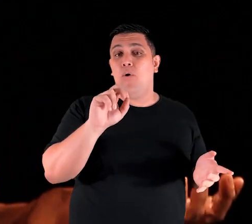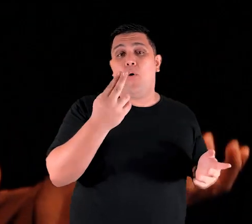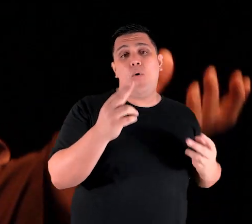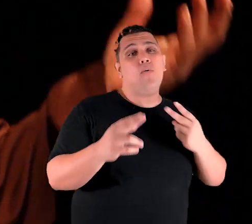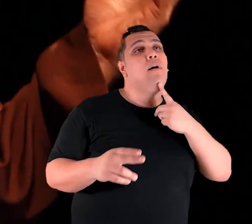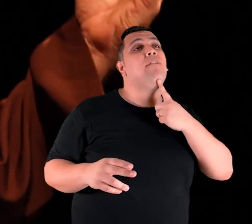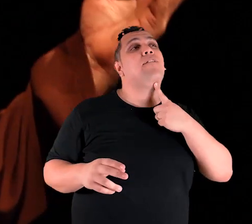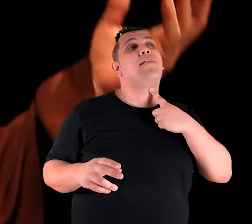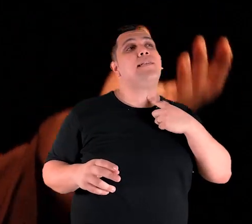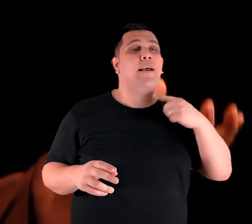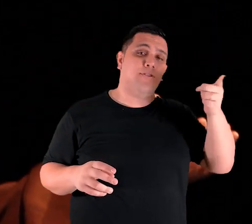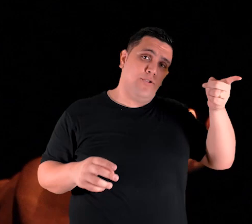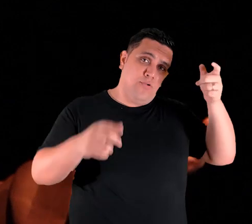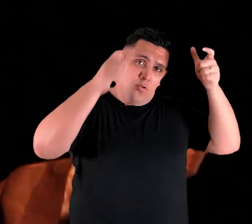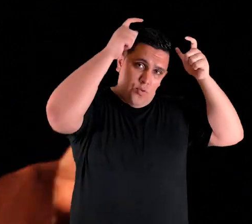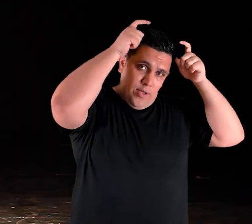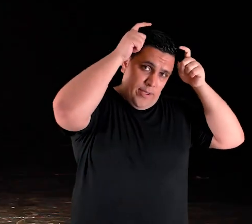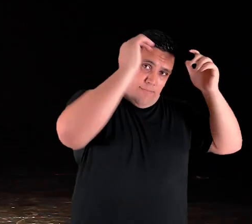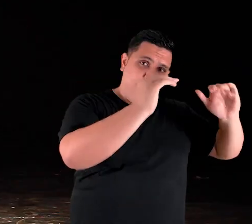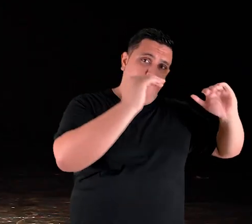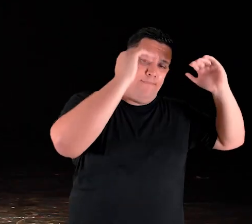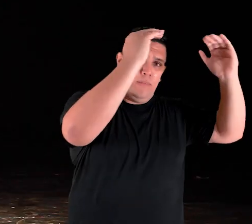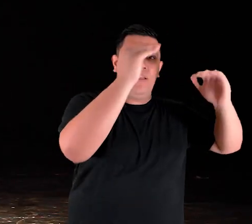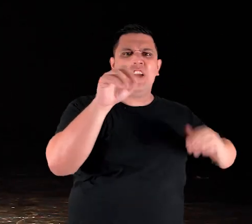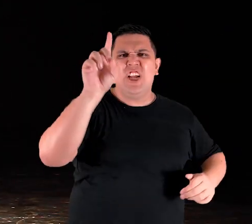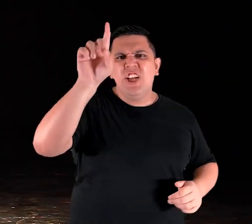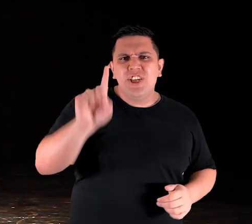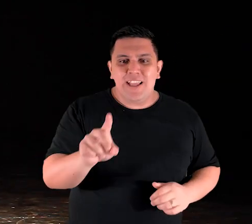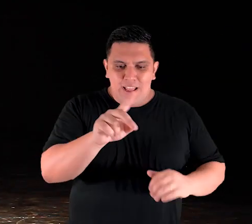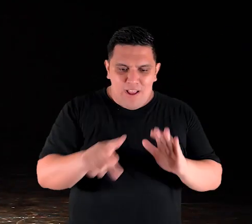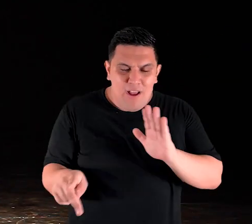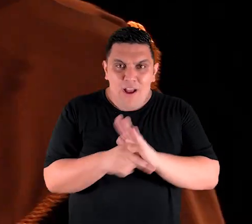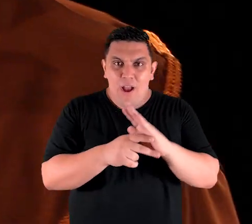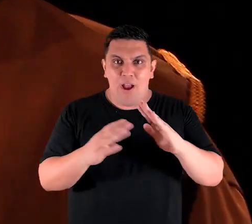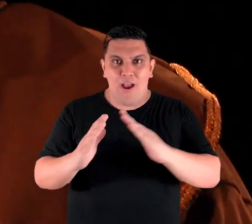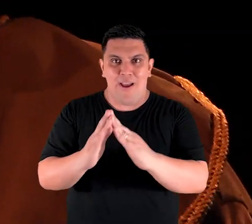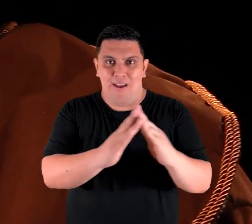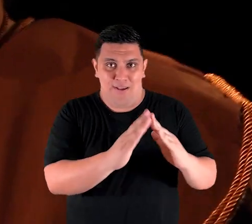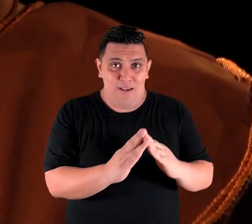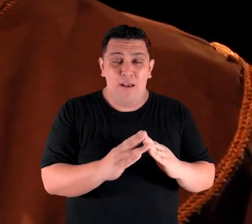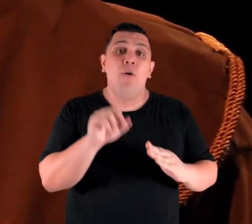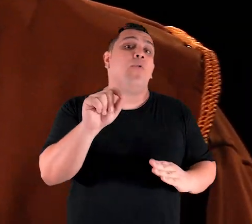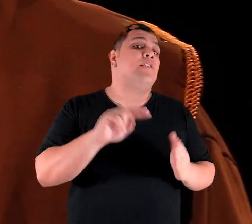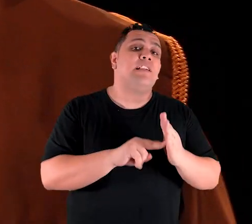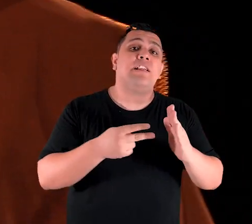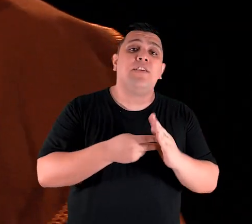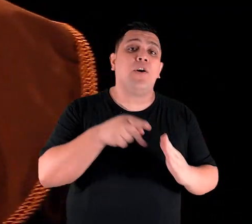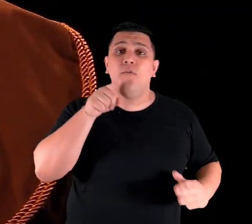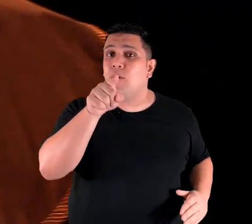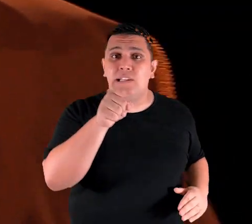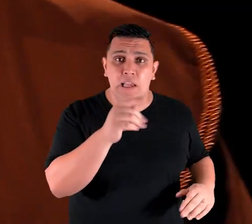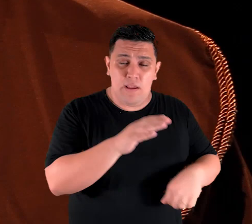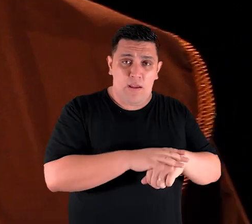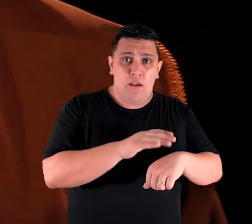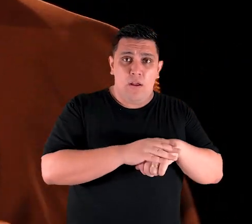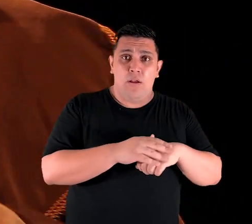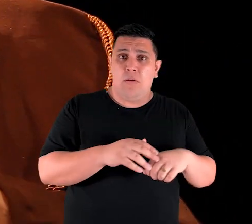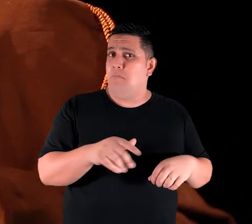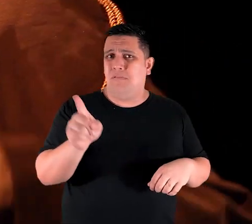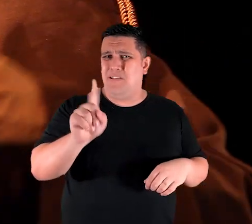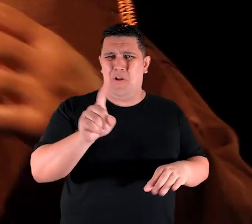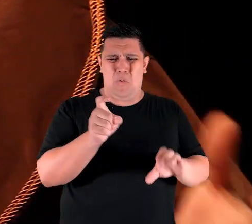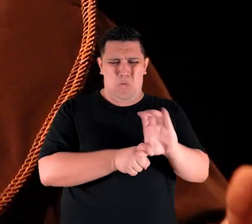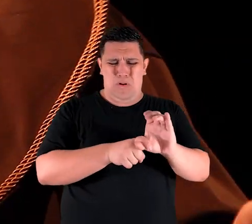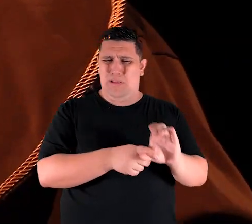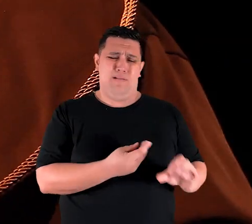de um rei soberano. Direito à propriedade significa que você, como indivíduo, não está condenado a